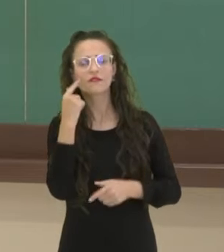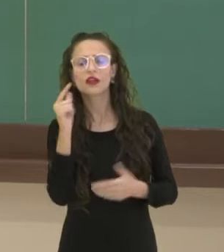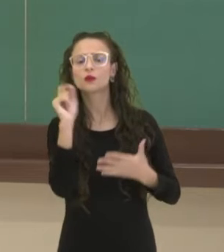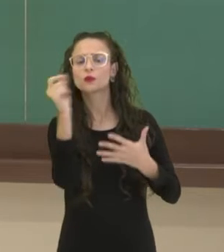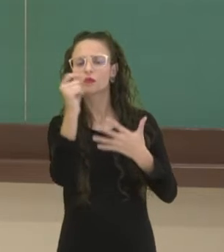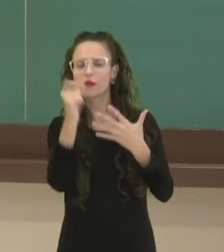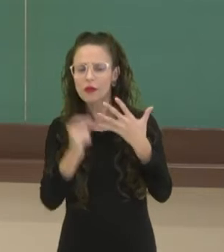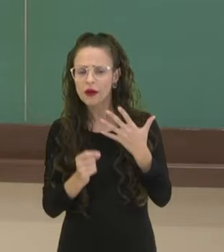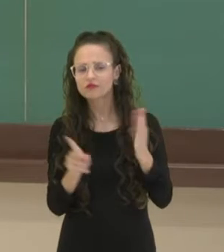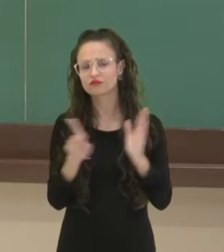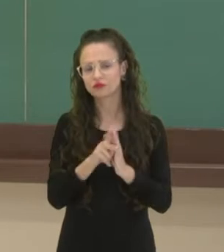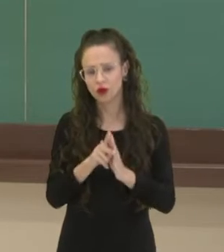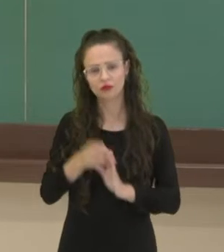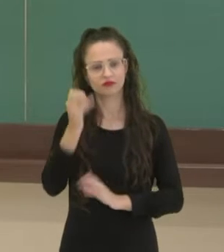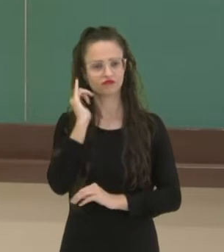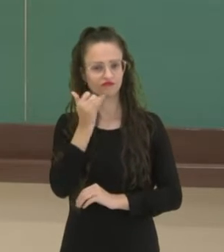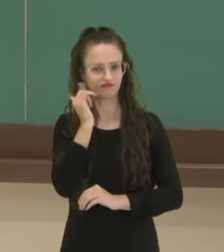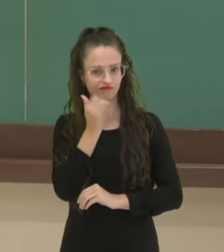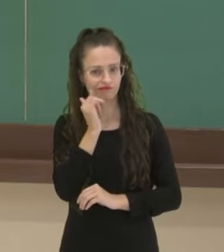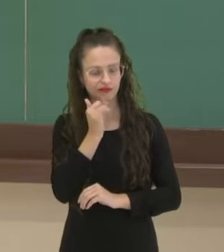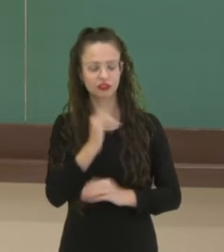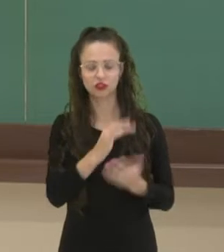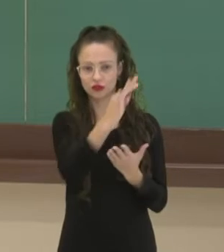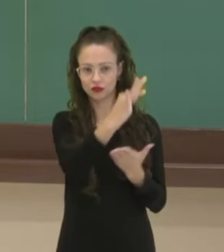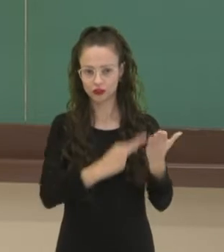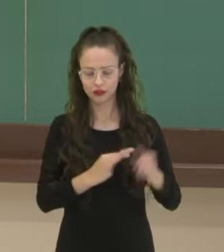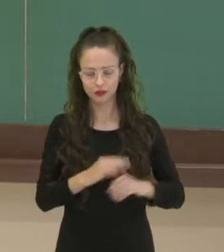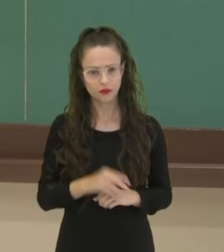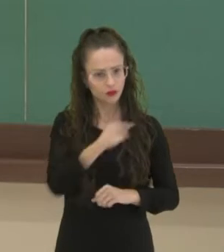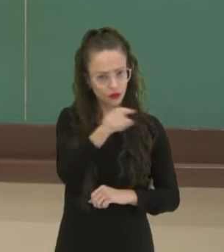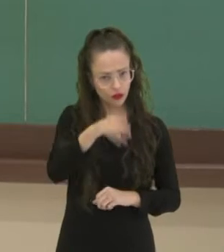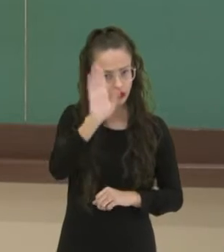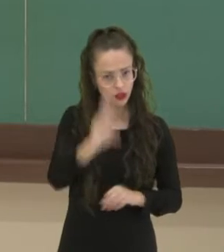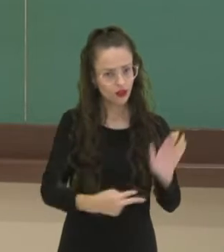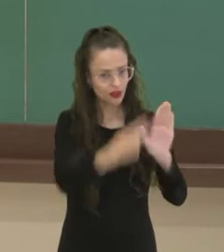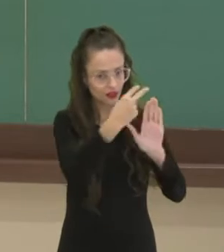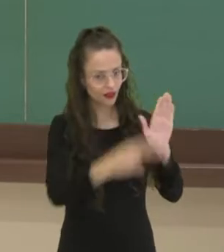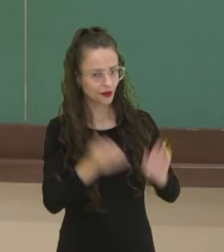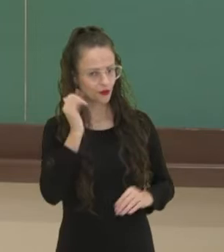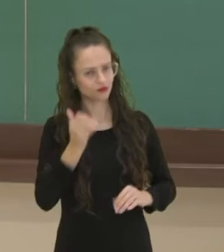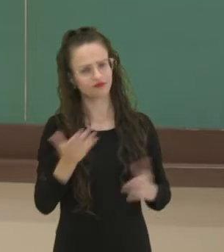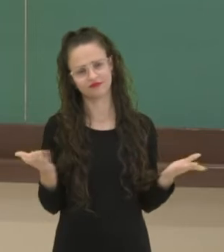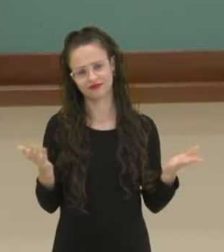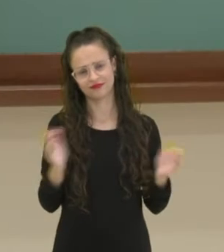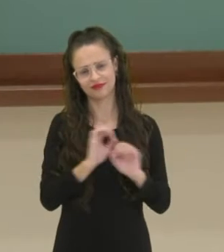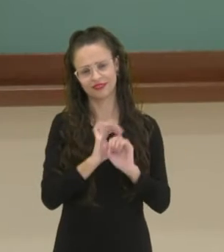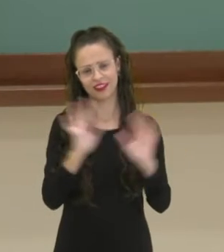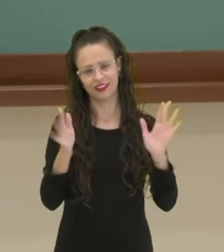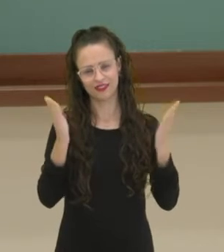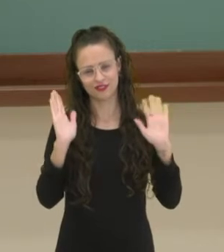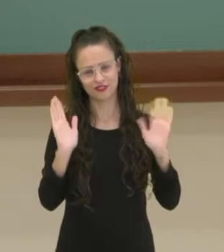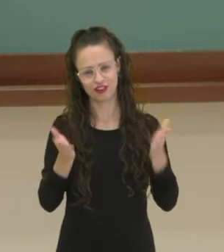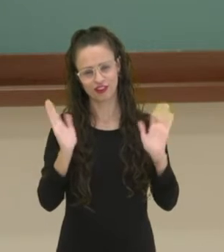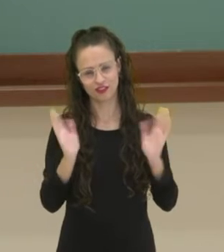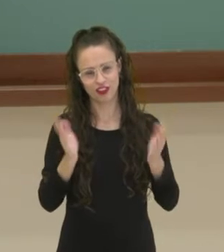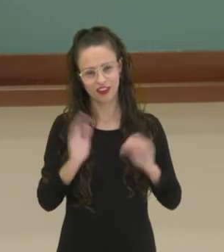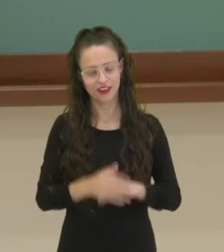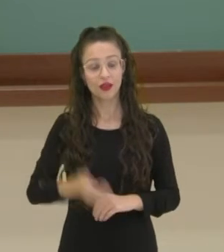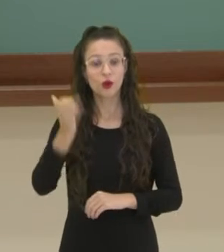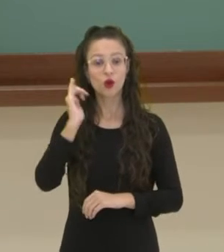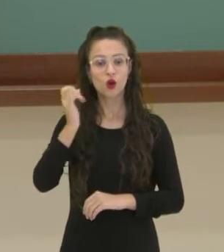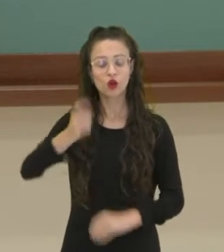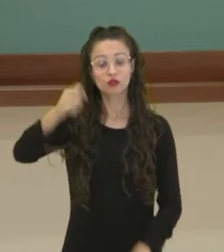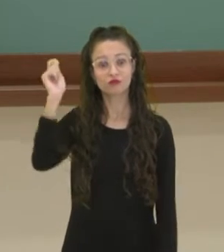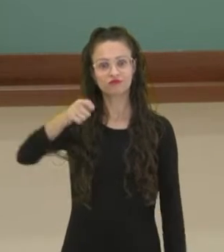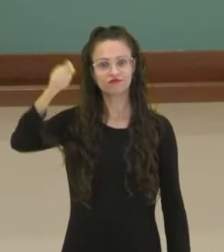a narrativa. Você já leu um conto? Claro que já! Conto de fada,